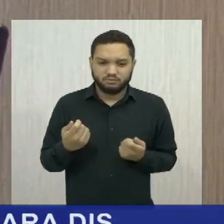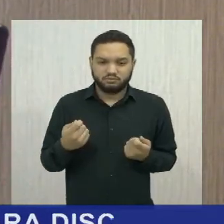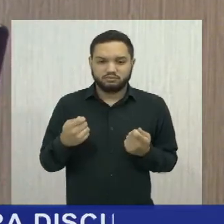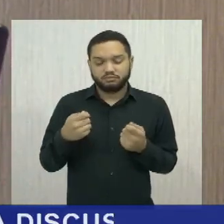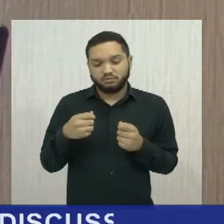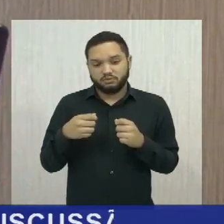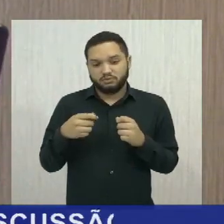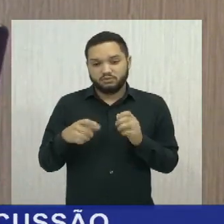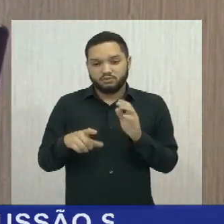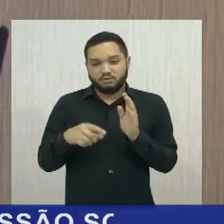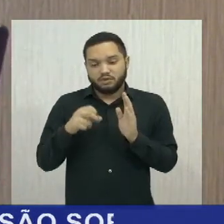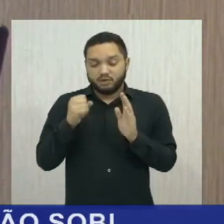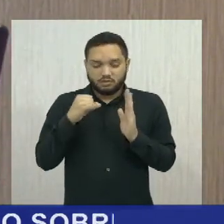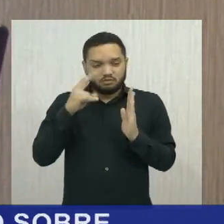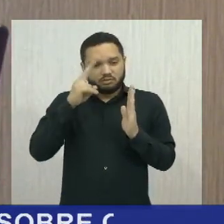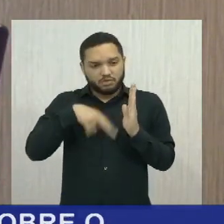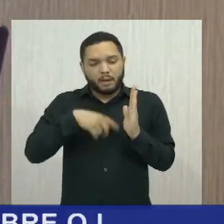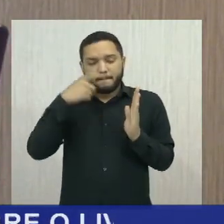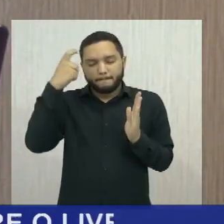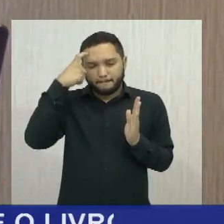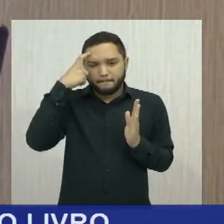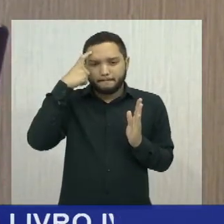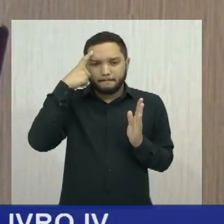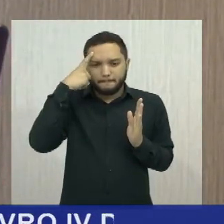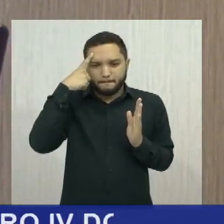assim, pela leitura,